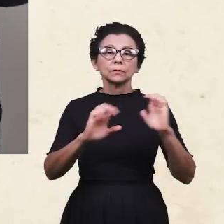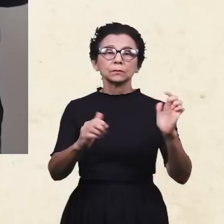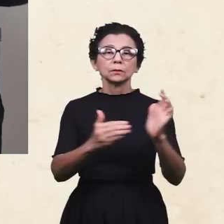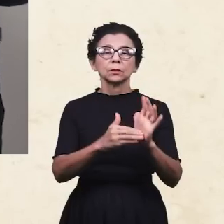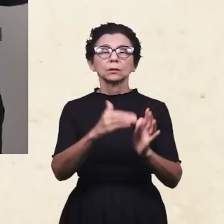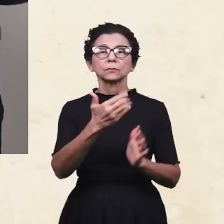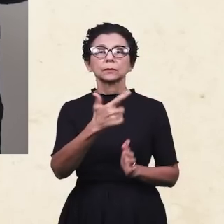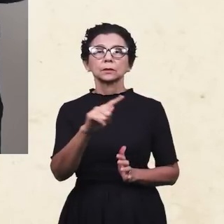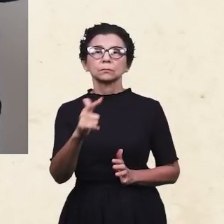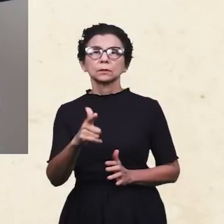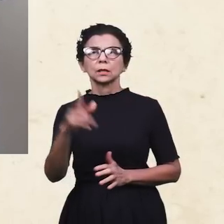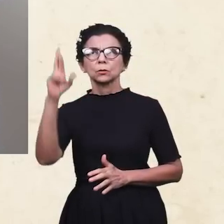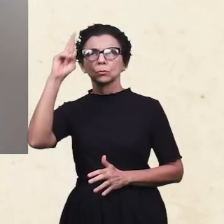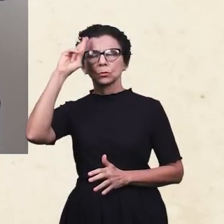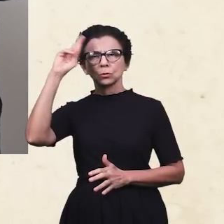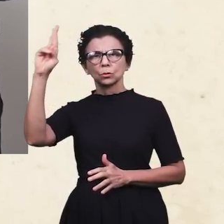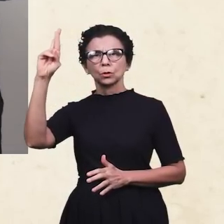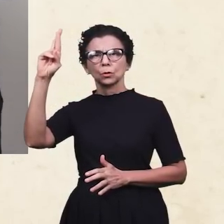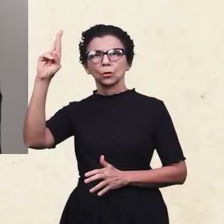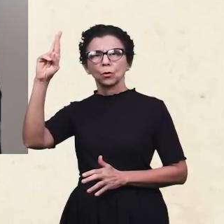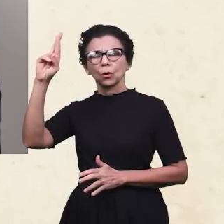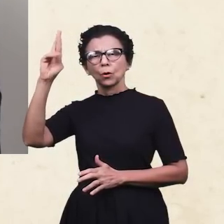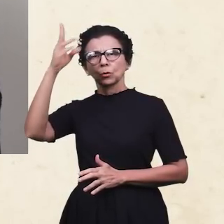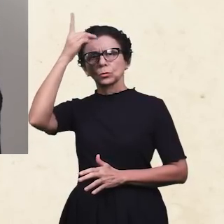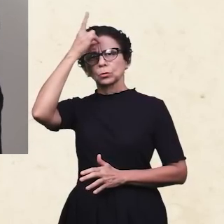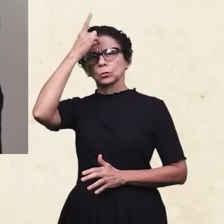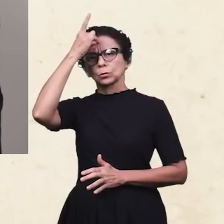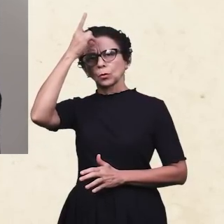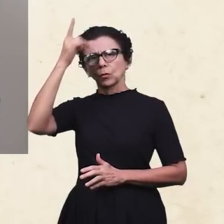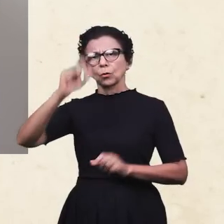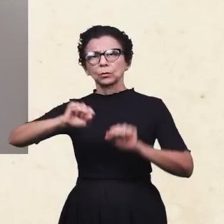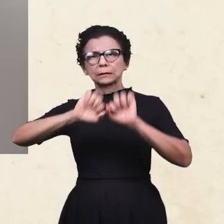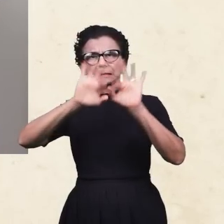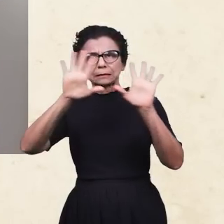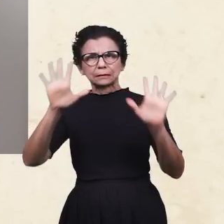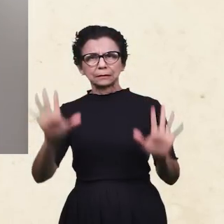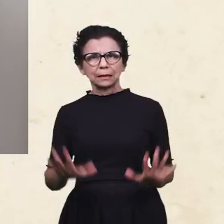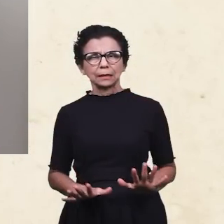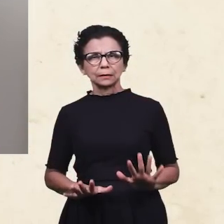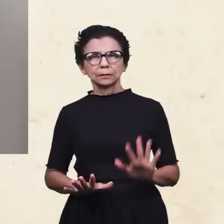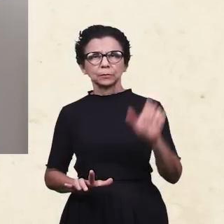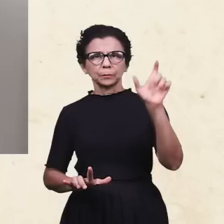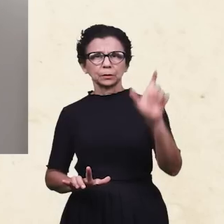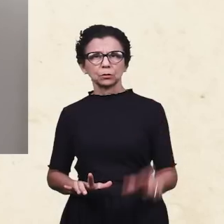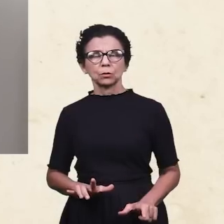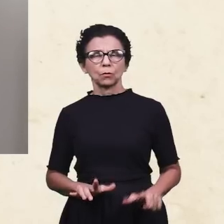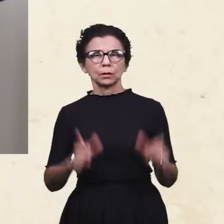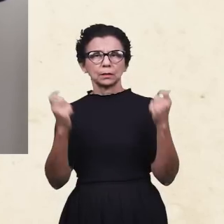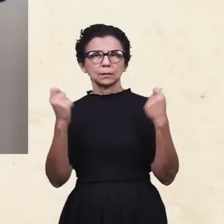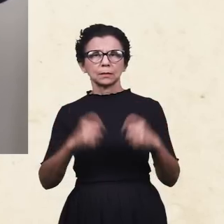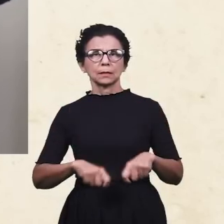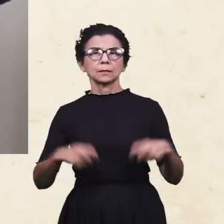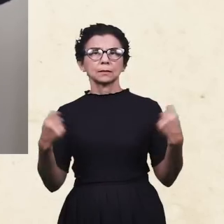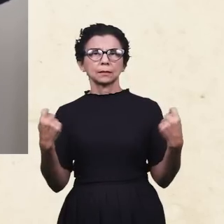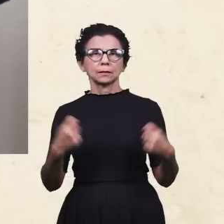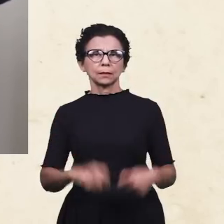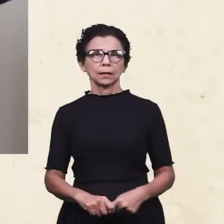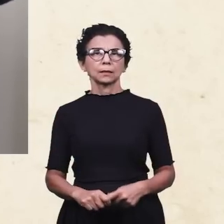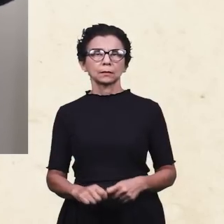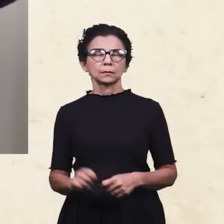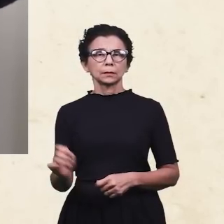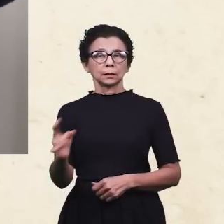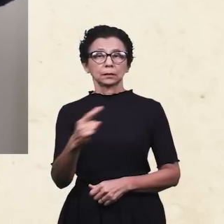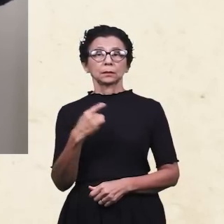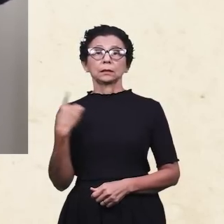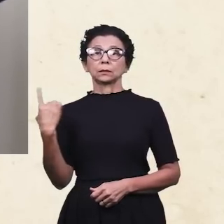de uma maneira tão específica, tão clara para a vida do necessitado. E cabe a cada um de nós,